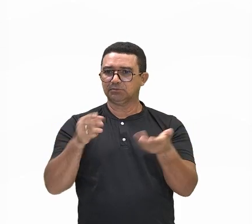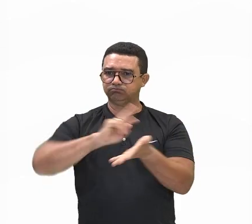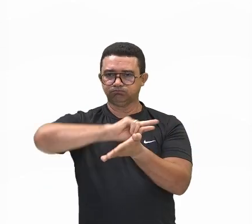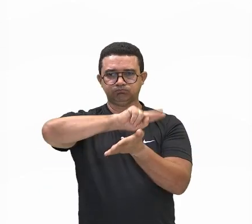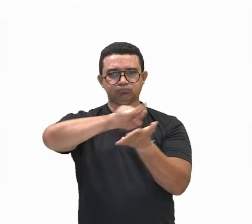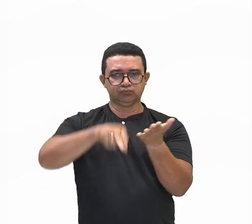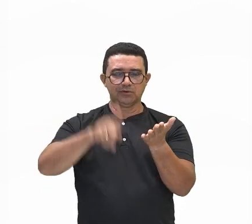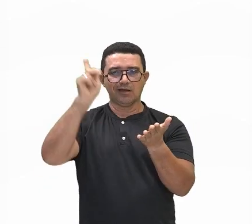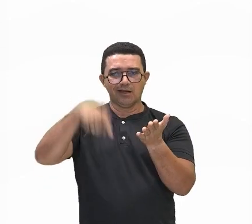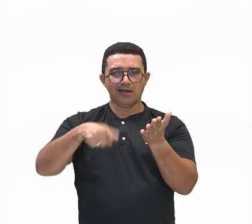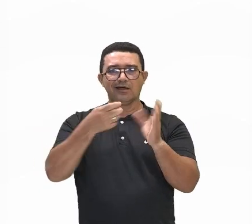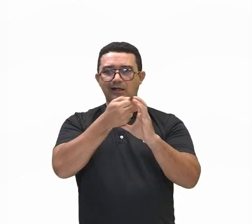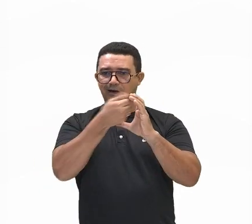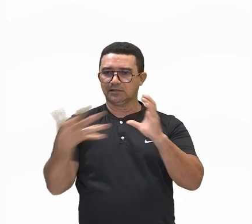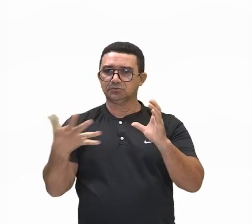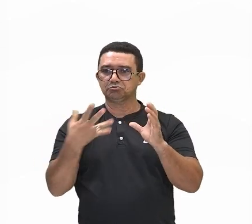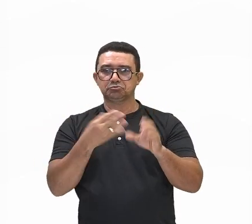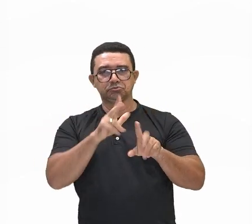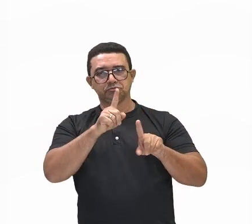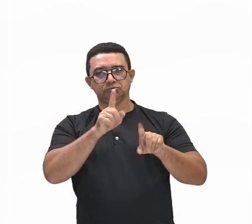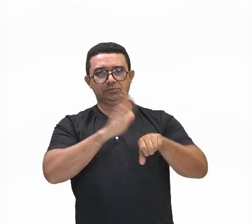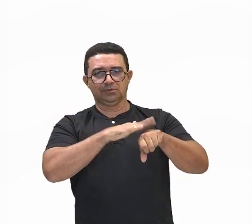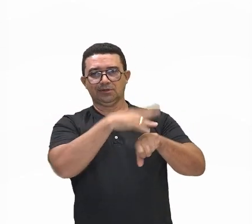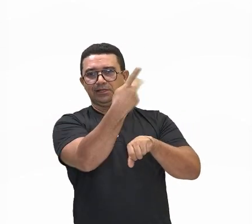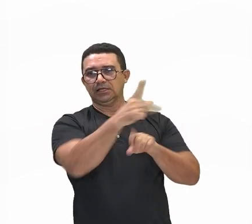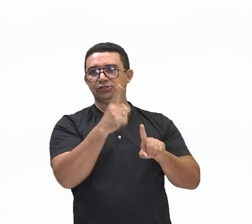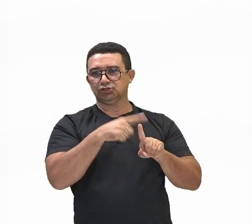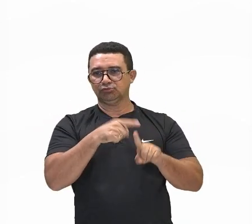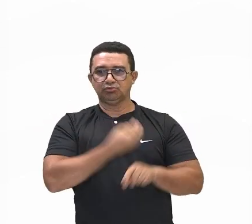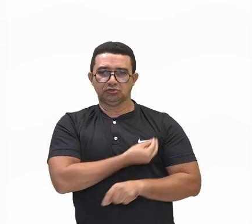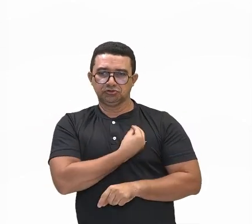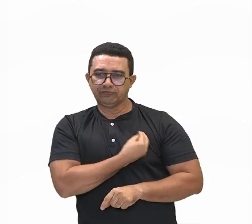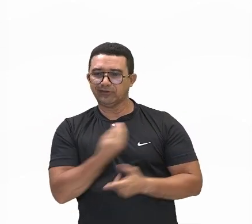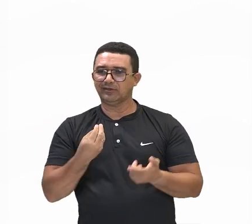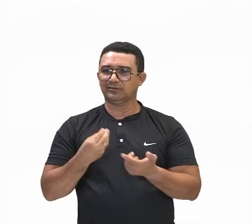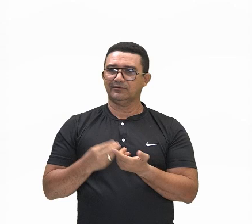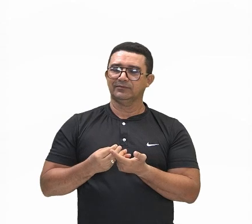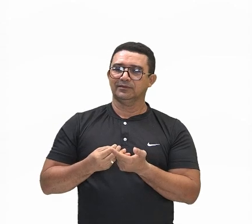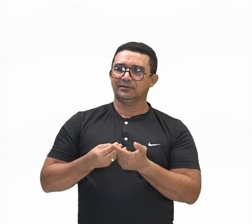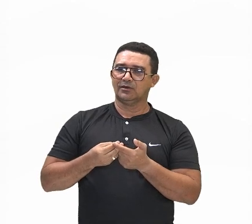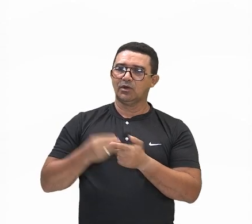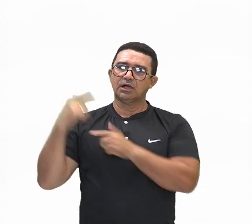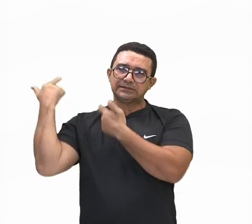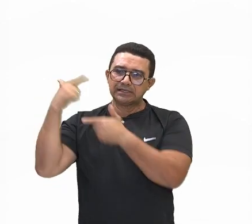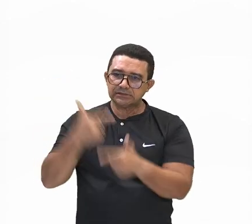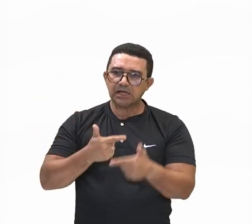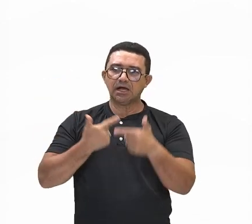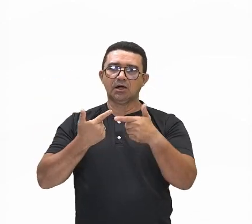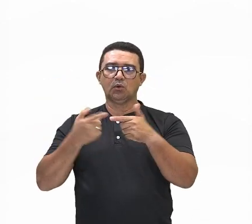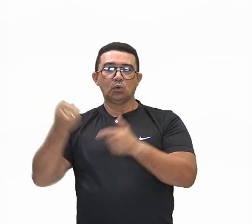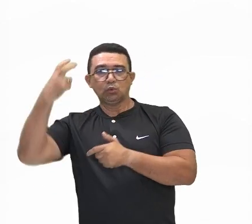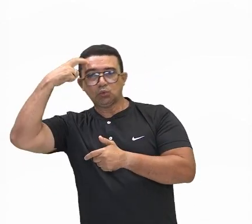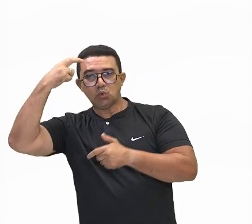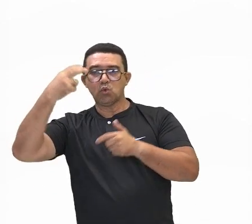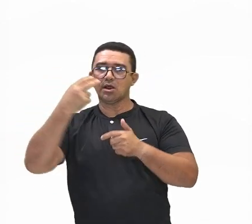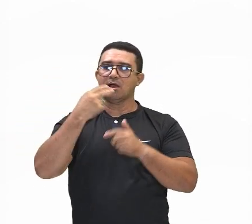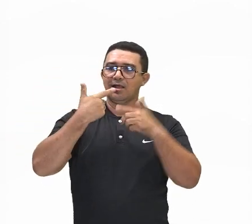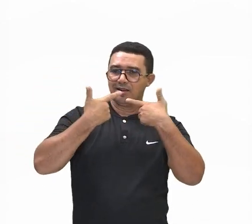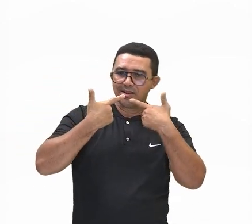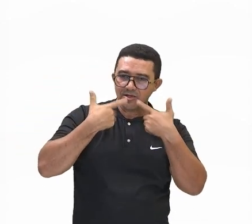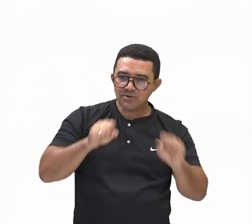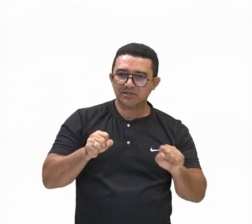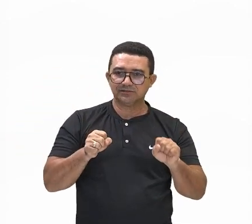muito caracterizado pelo modo de vida, tá? As raízes culturais, as linguísticas e também a parte histórica, que acaba